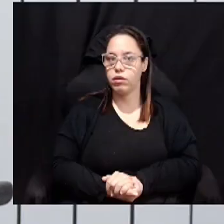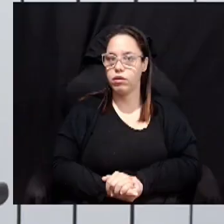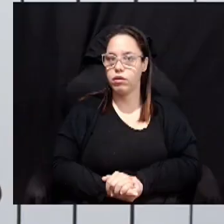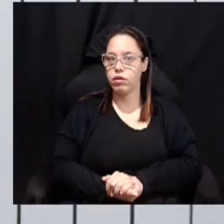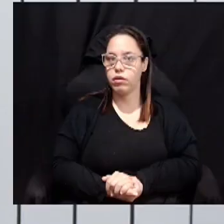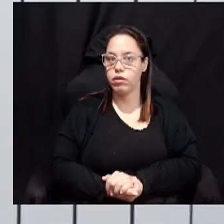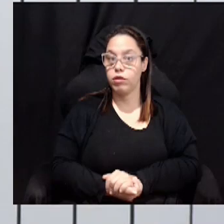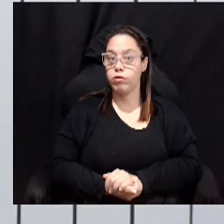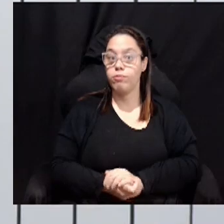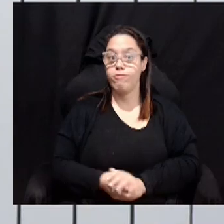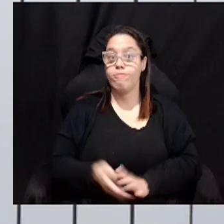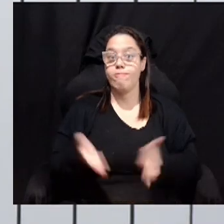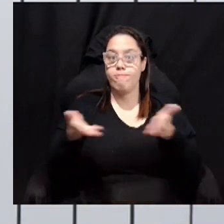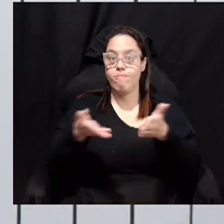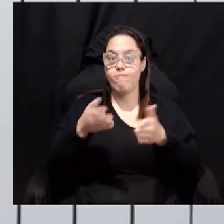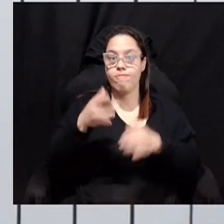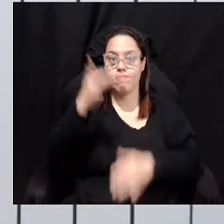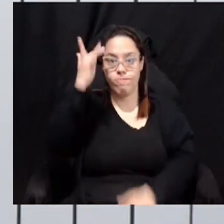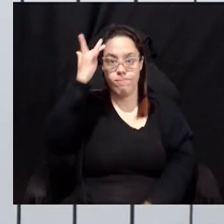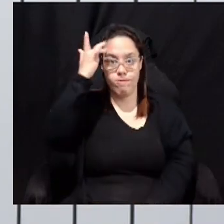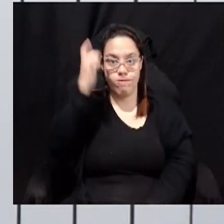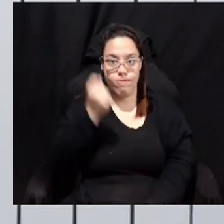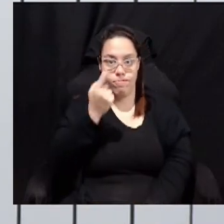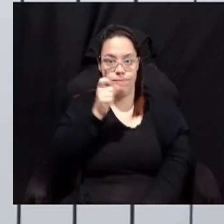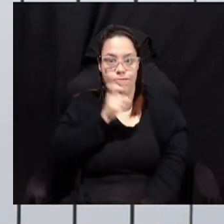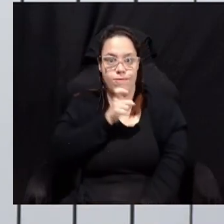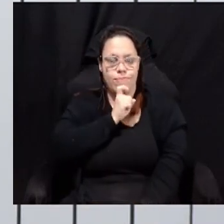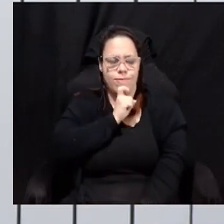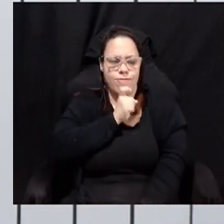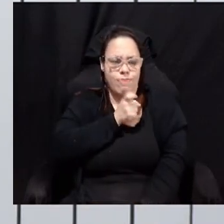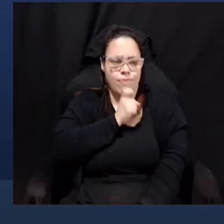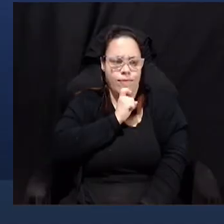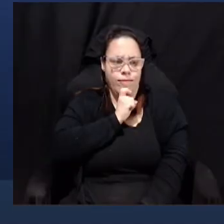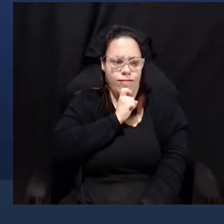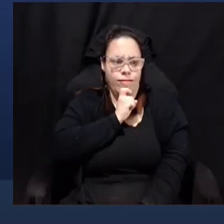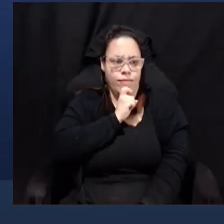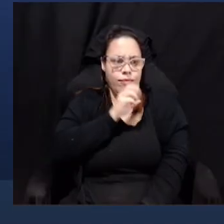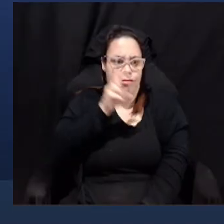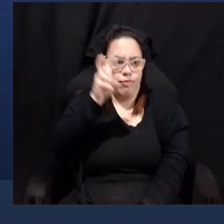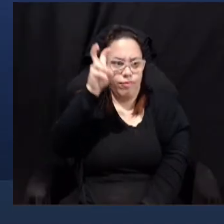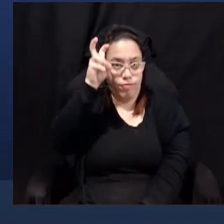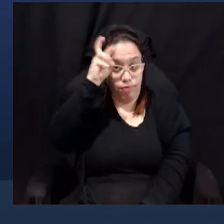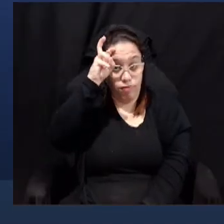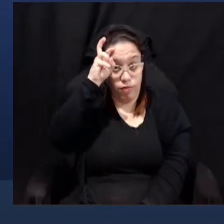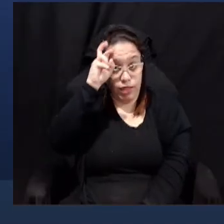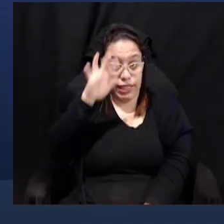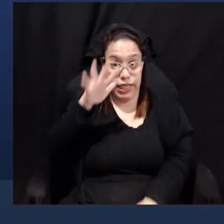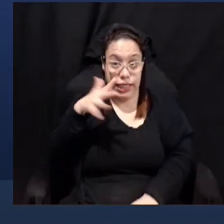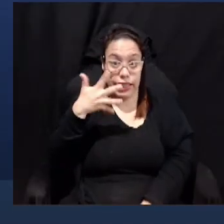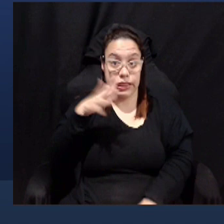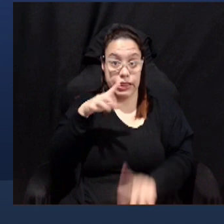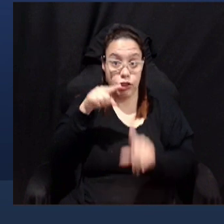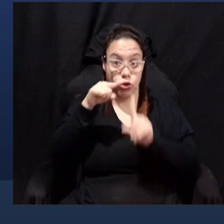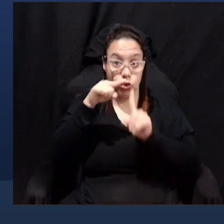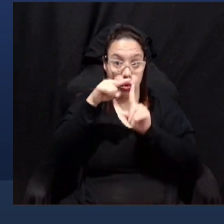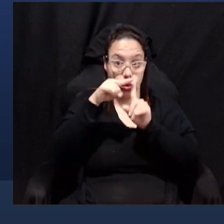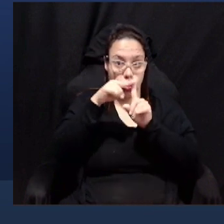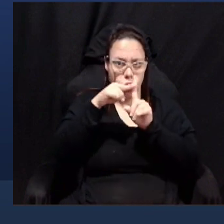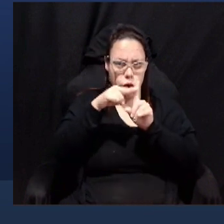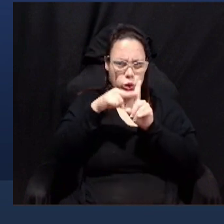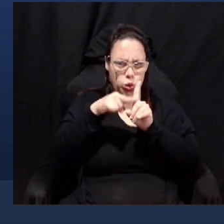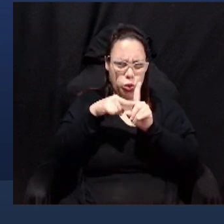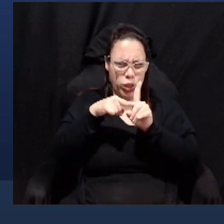Gente, hoje amanheceu um pouco mais frio e a partir desta quinta-feira as temperaturas tendem a diminuir ainda mais,